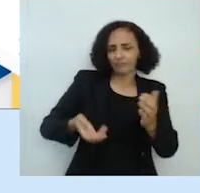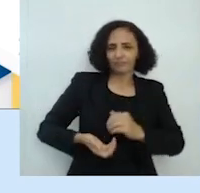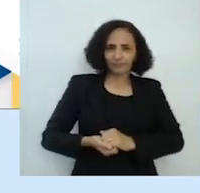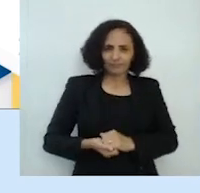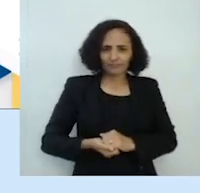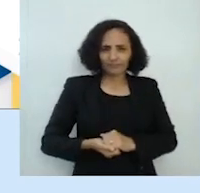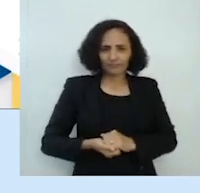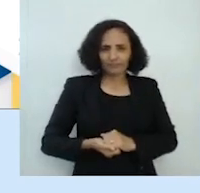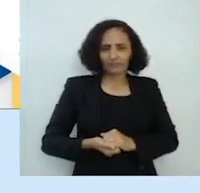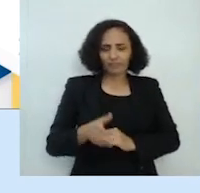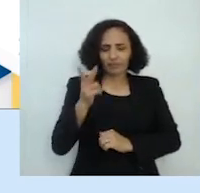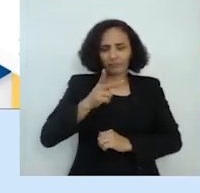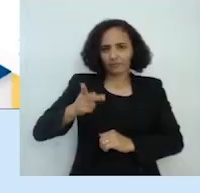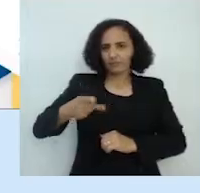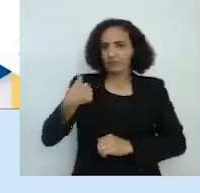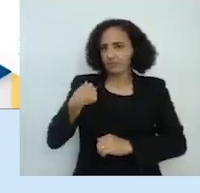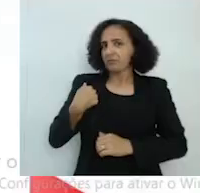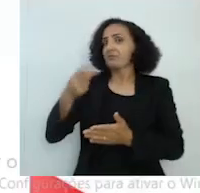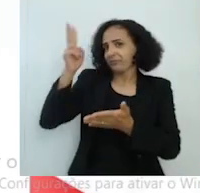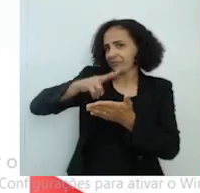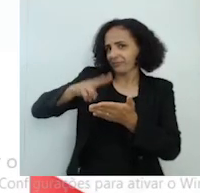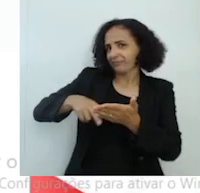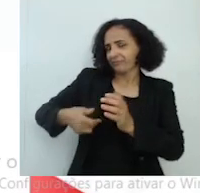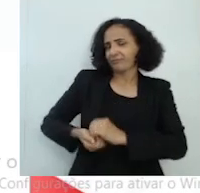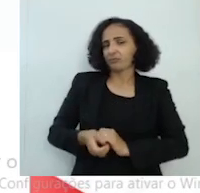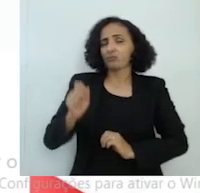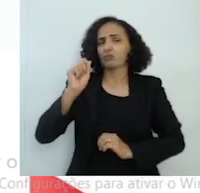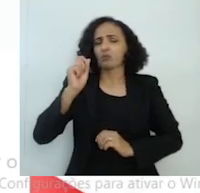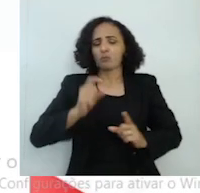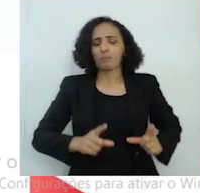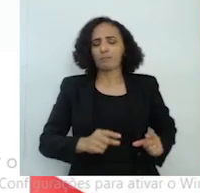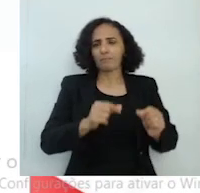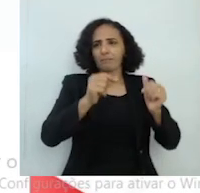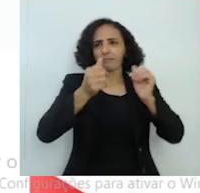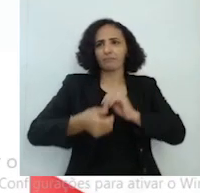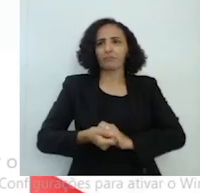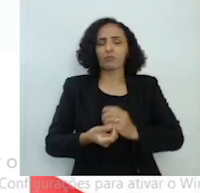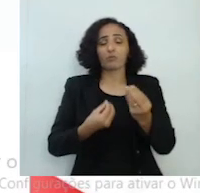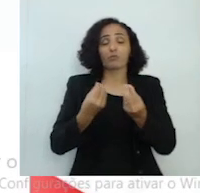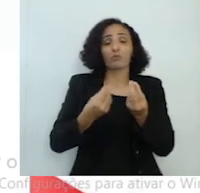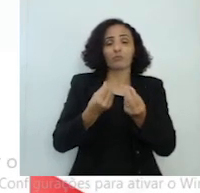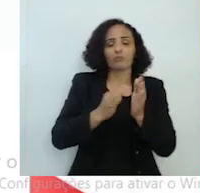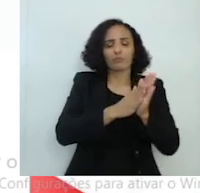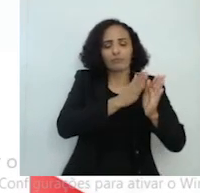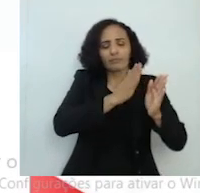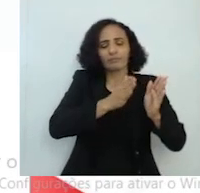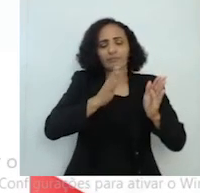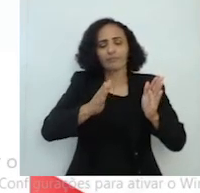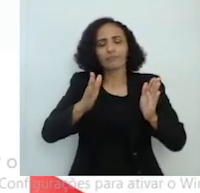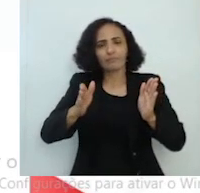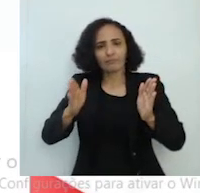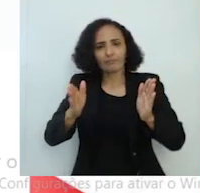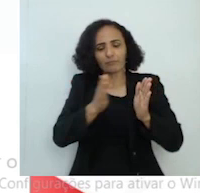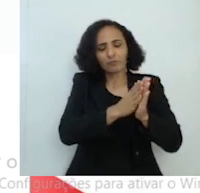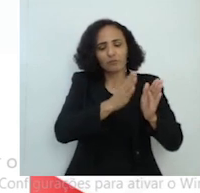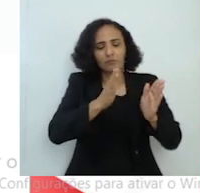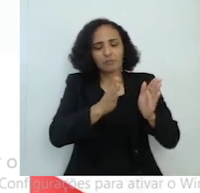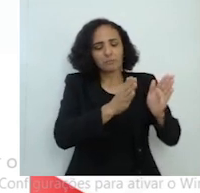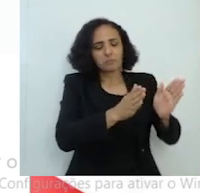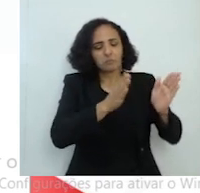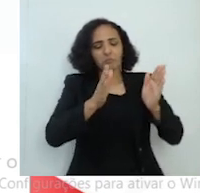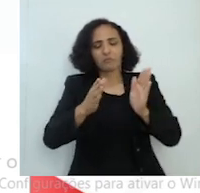vai ler para vocês. Vamos lá? O que é capitalismo? O capitalismo, ao longo do tempo, atravessou diversas fases